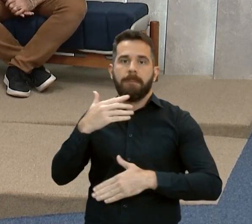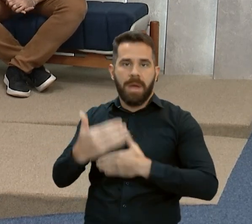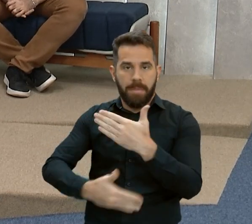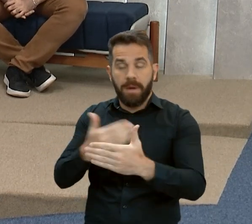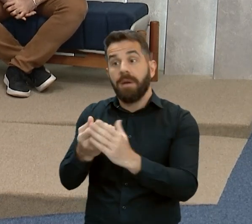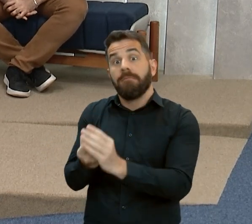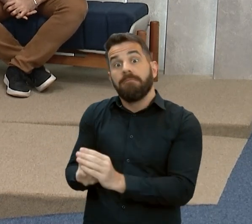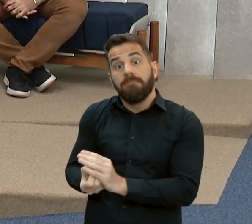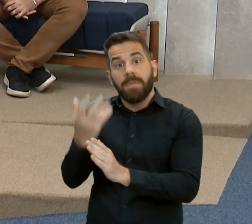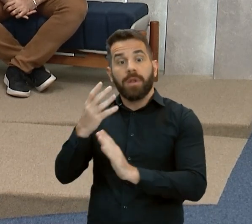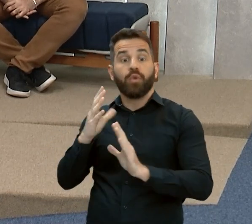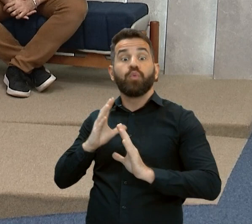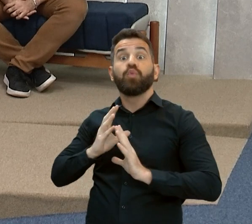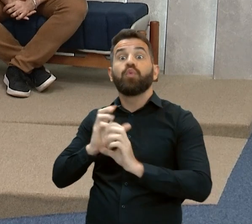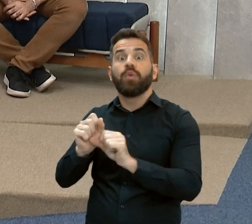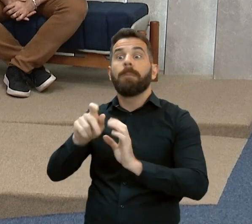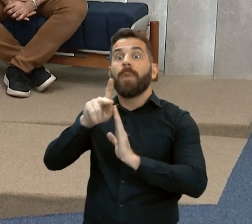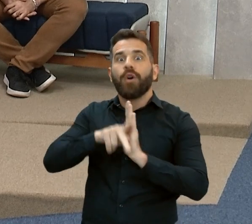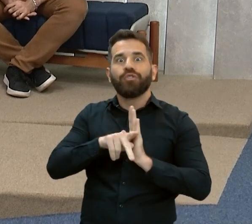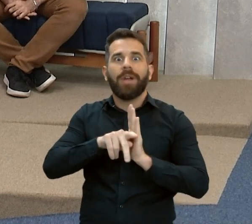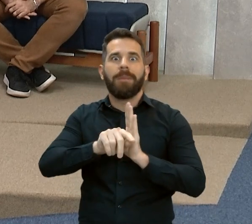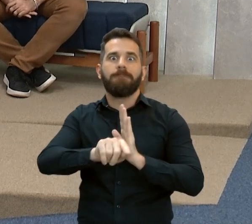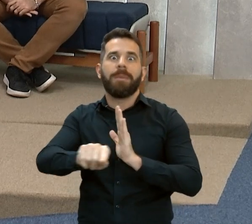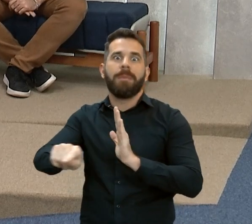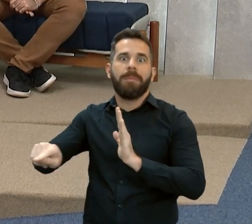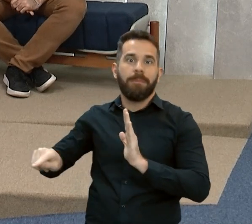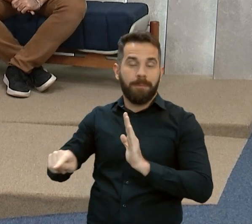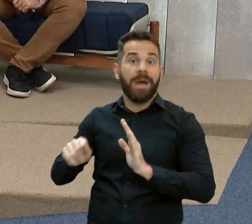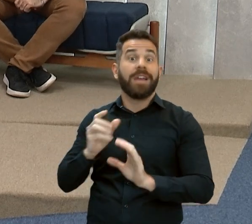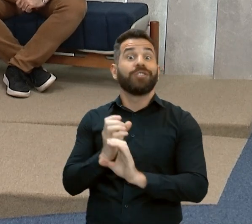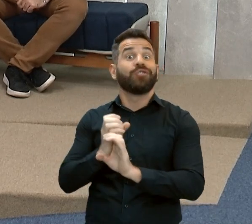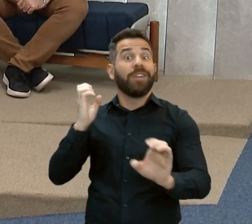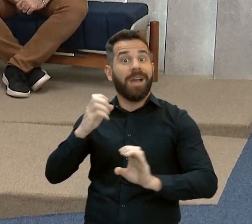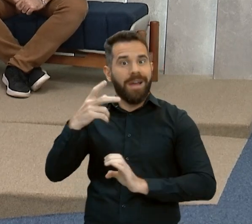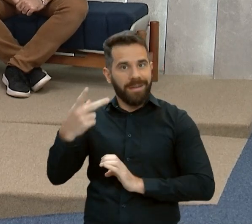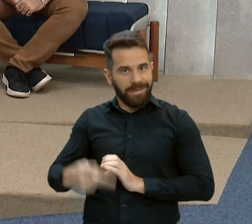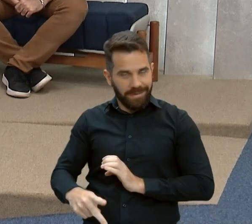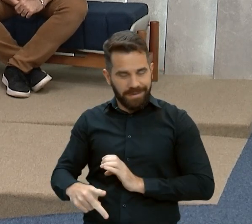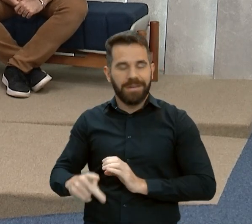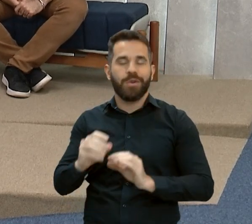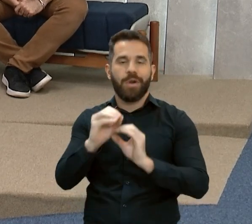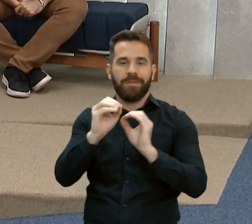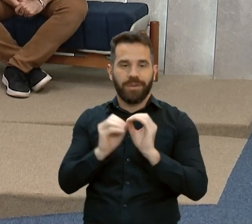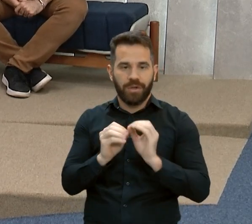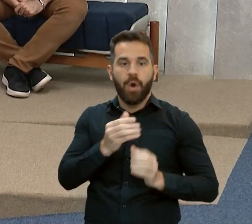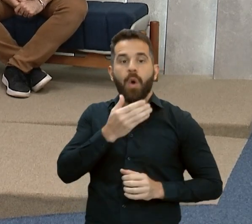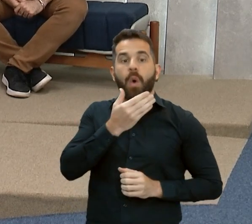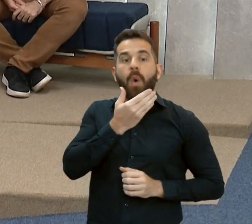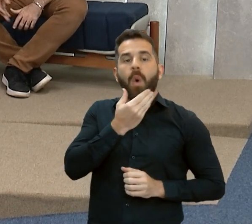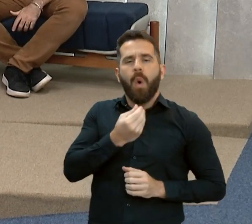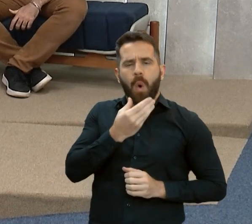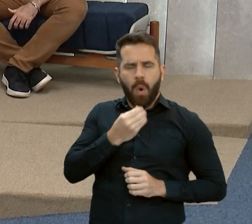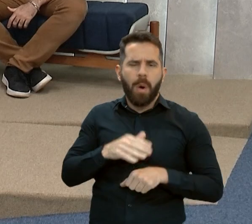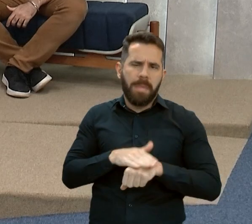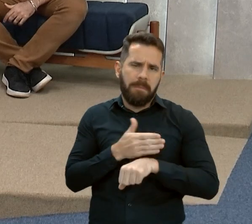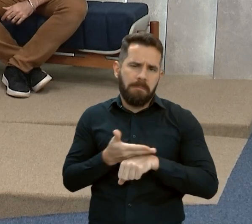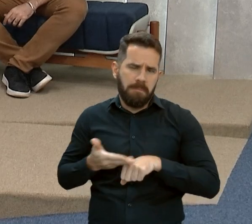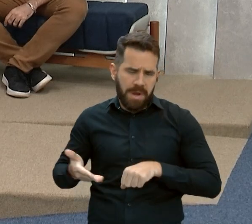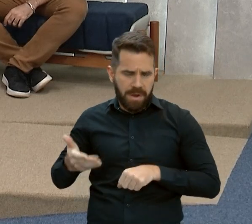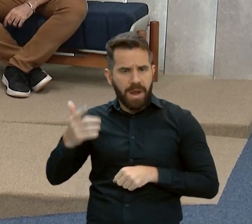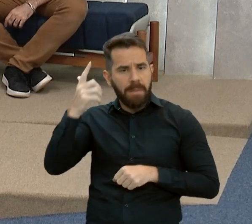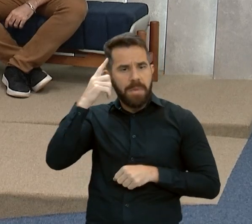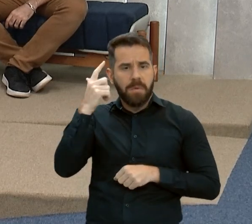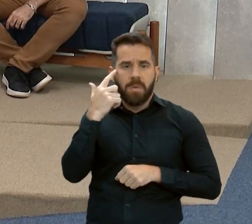de engenharia aqui da TV UFG. Ele se descreve como um homem de pele branca, com cabelos e olhos castanhos. Também com a gente